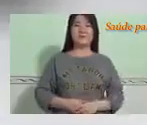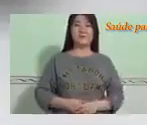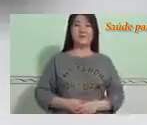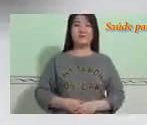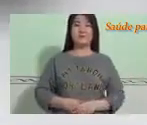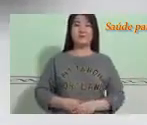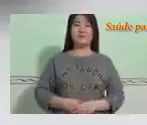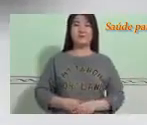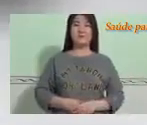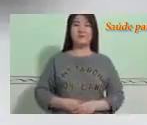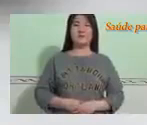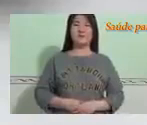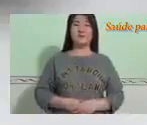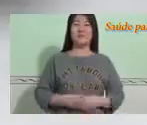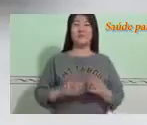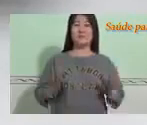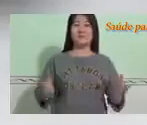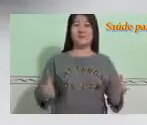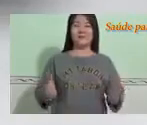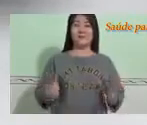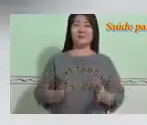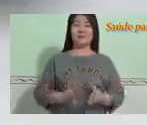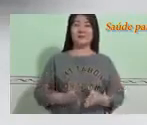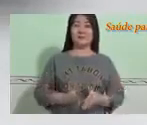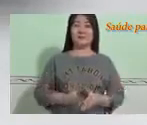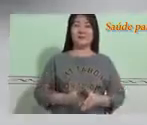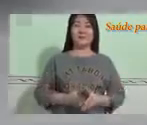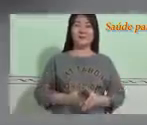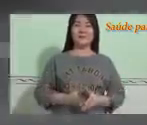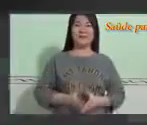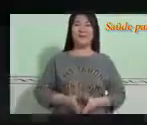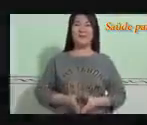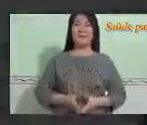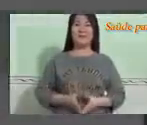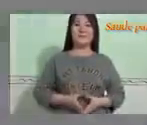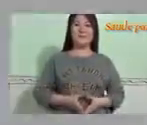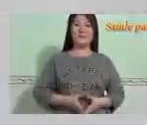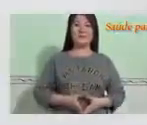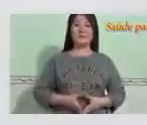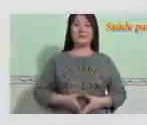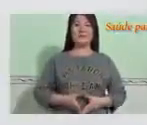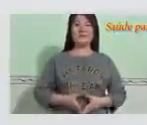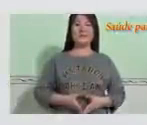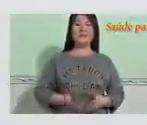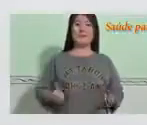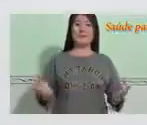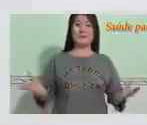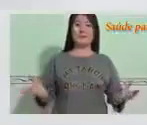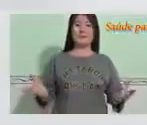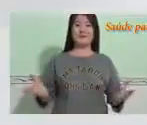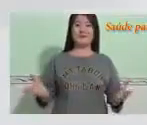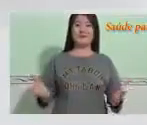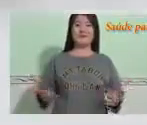O resultado falso ou negativo é aquela que é realizado durante a janela imunológica do agente infeccioso, vírgula, ou